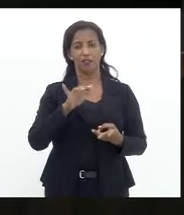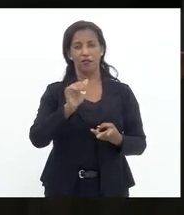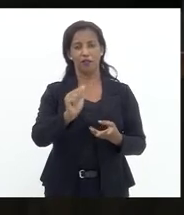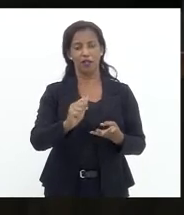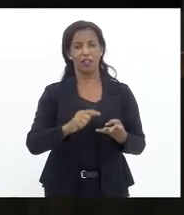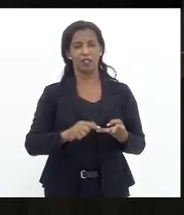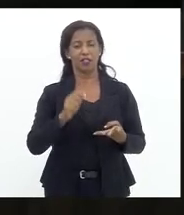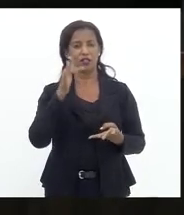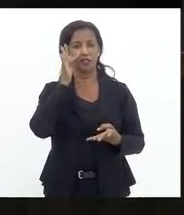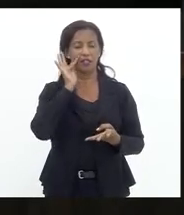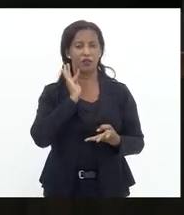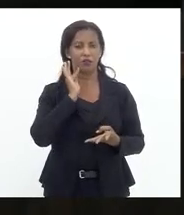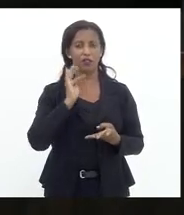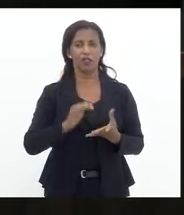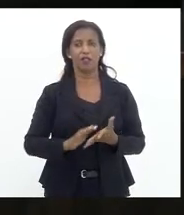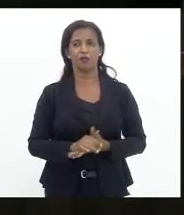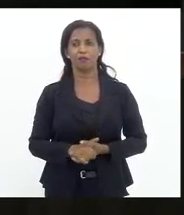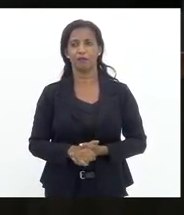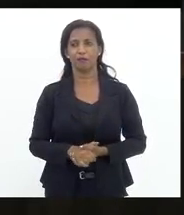Flávio Serafini,